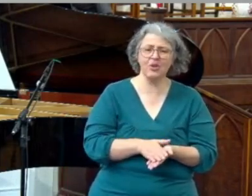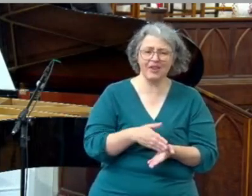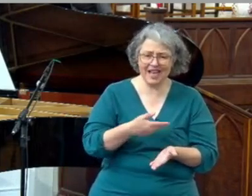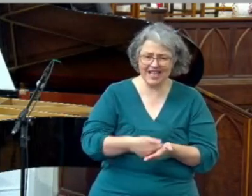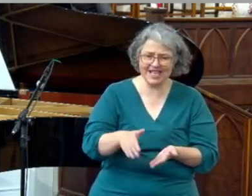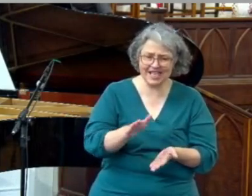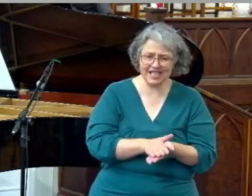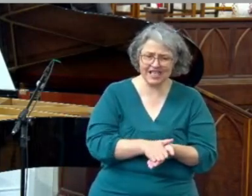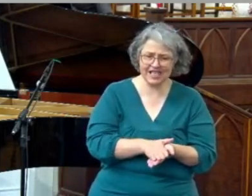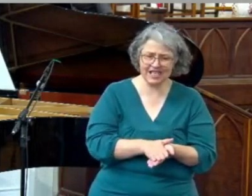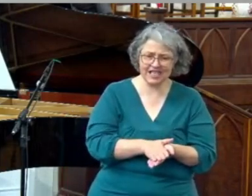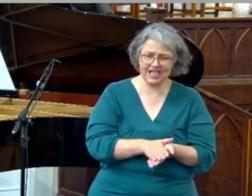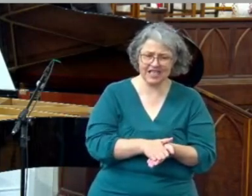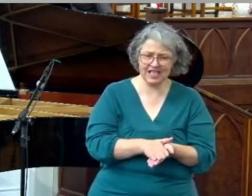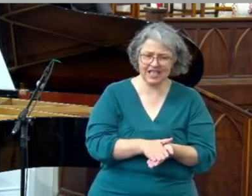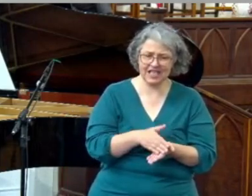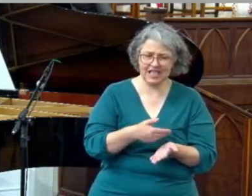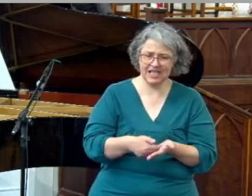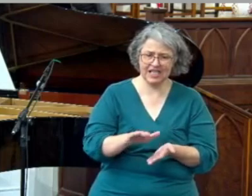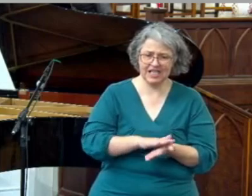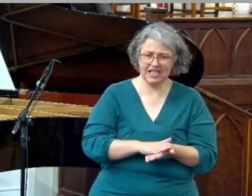estão ridicularizando.